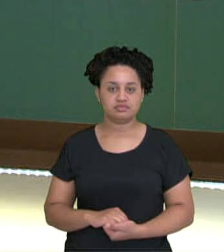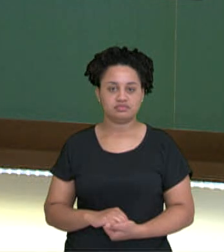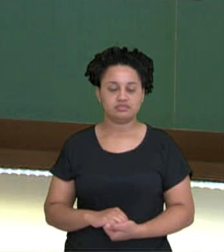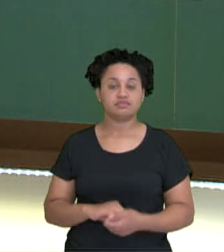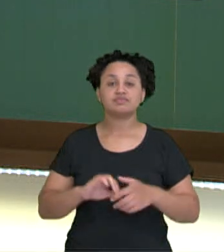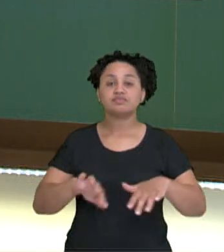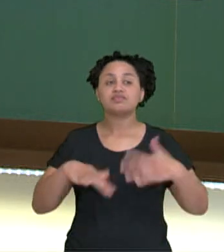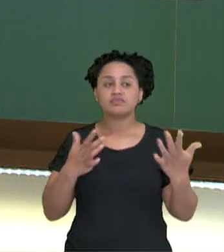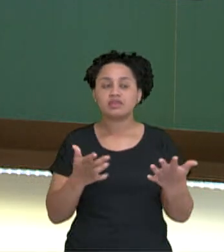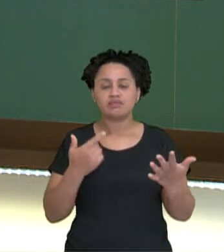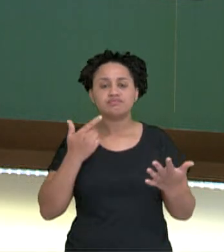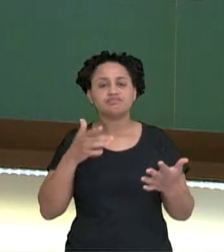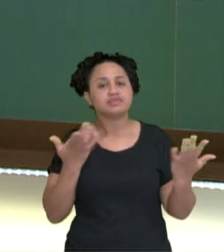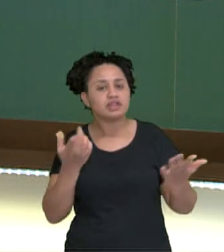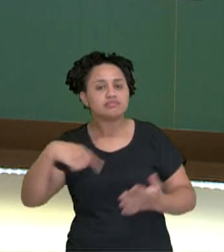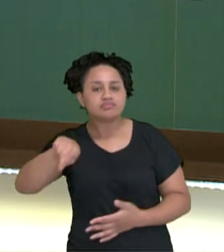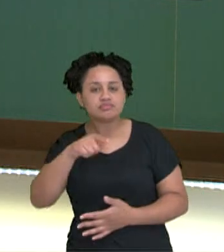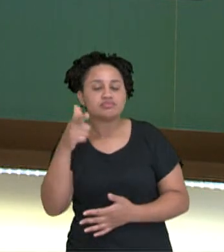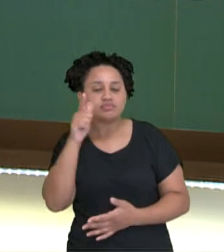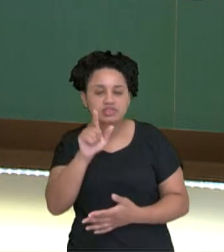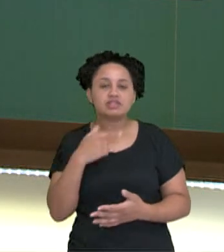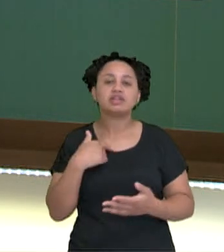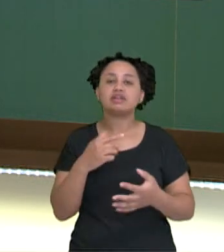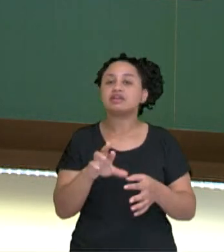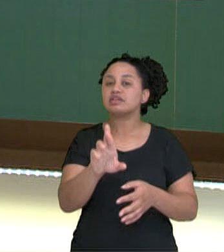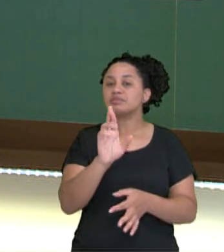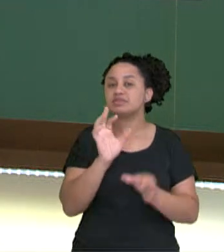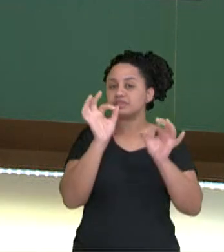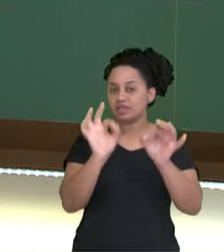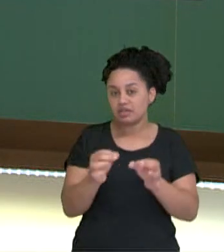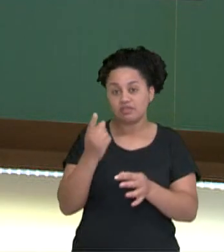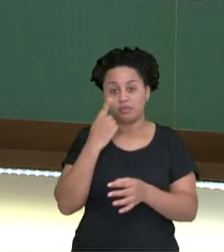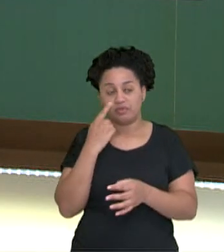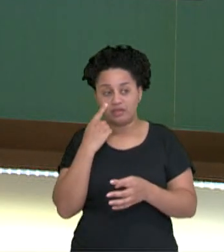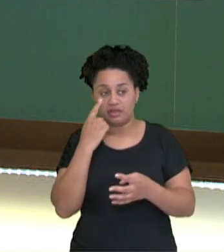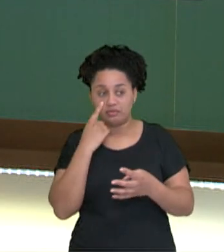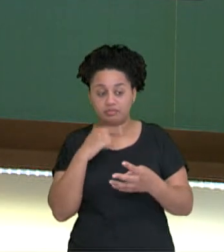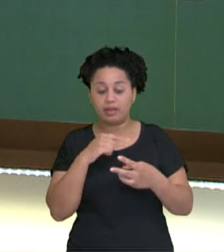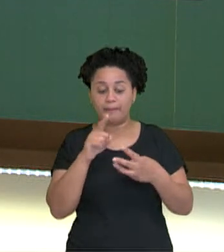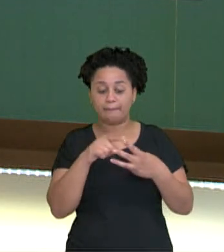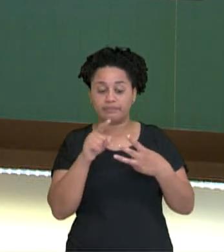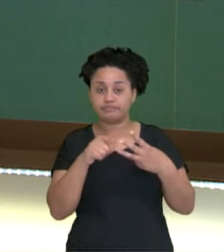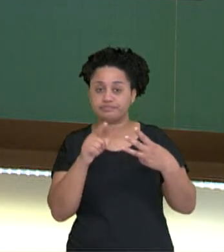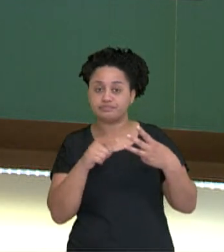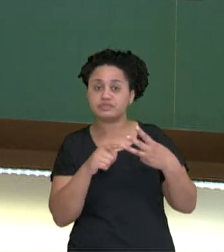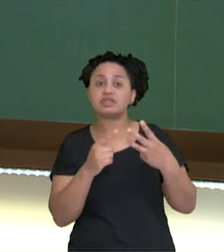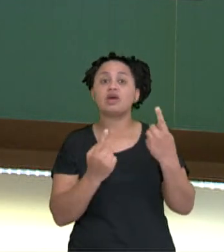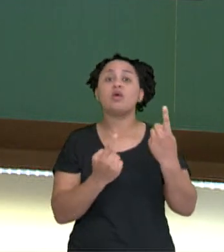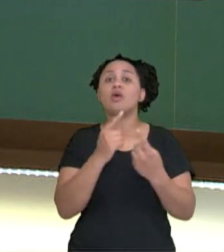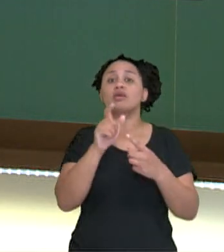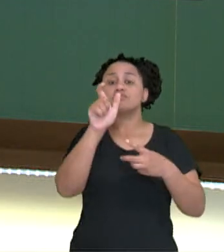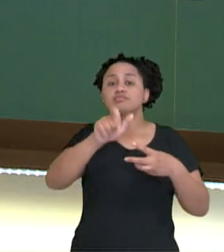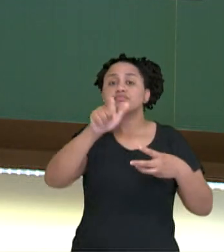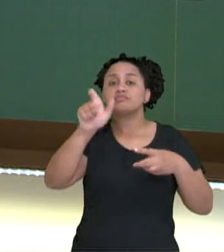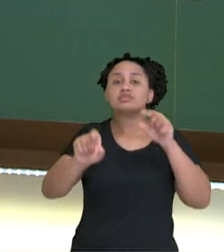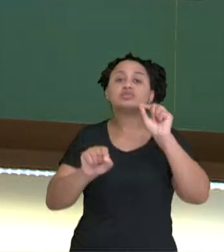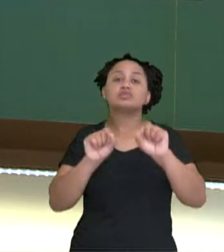E aí, galera, será que vocês adivinharam a resposta? Vamos conferir? Então, qual o